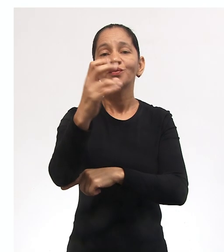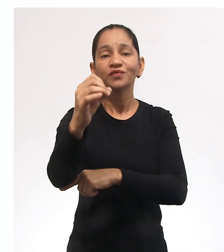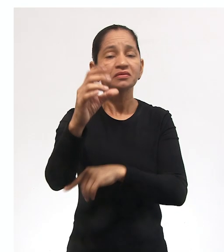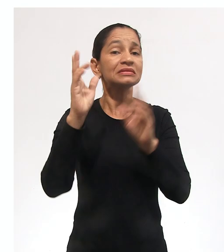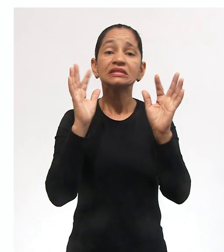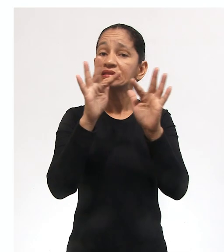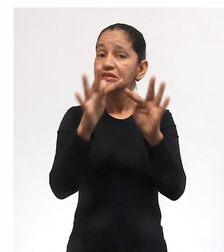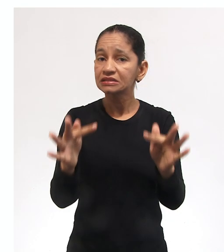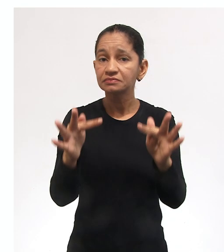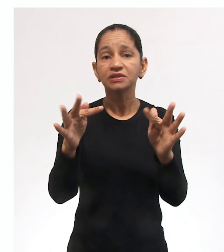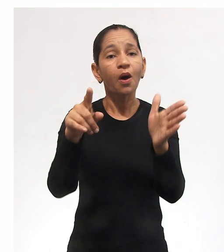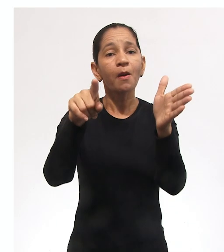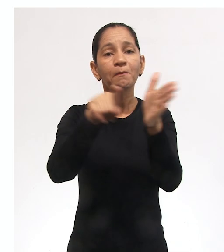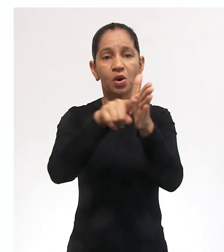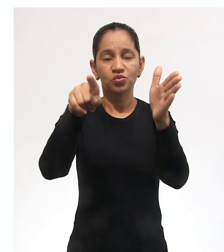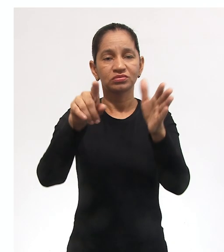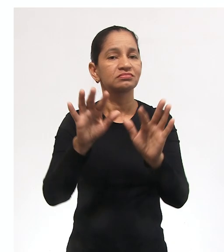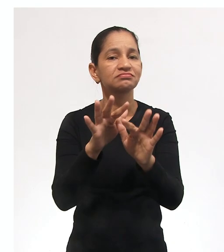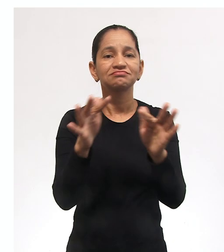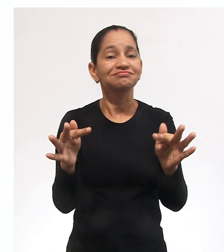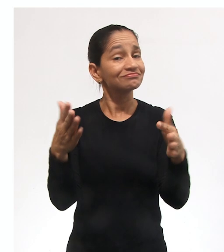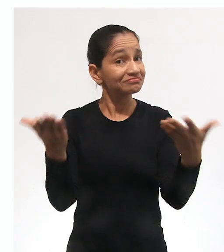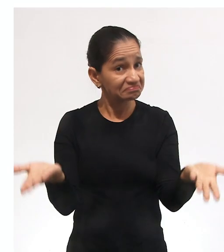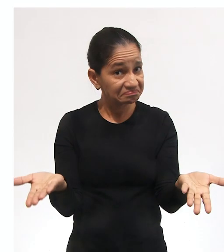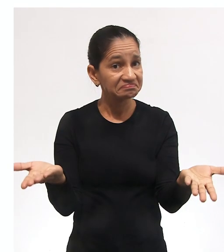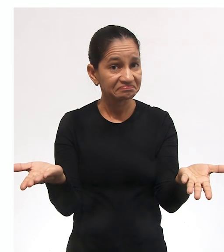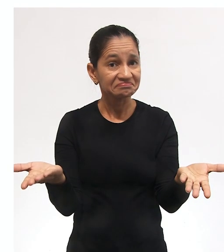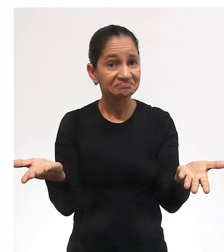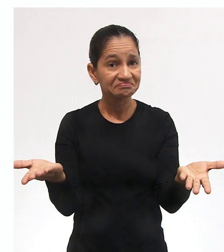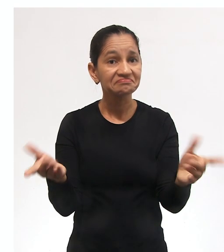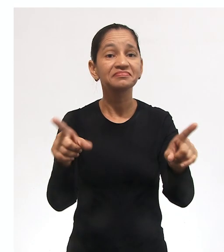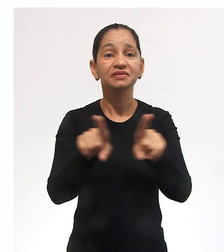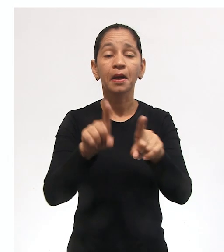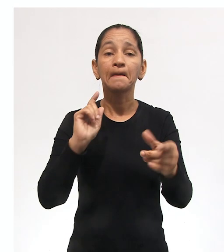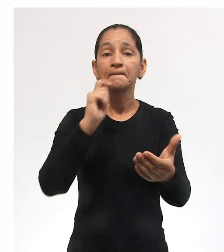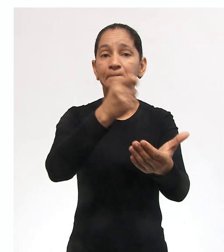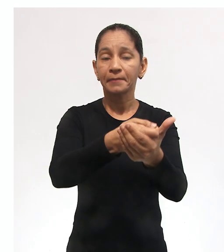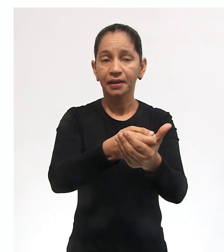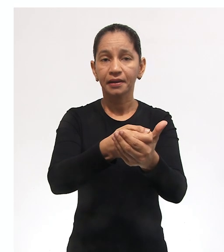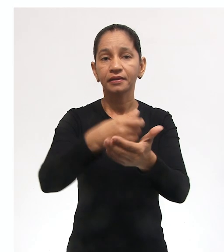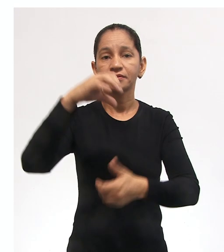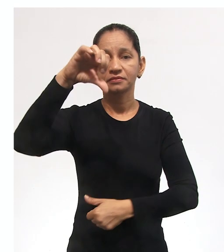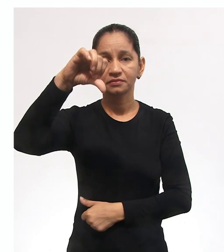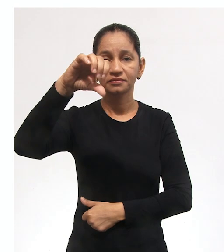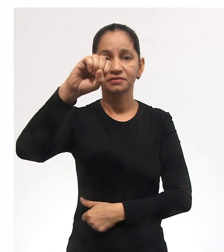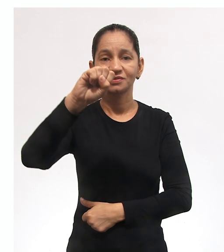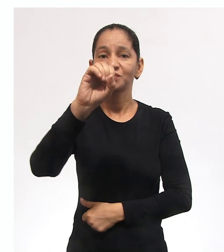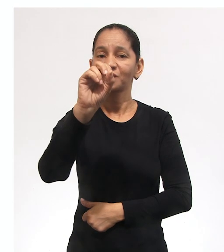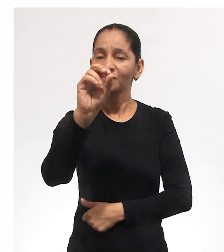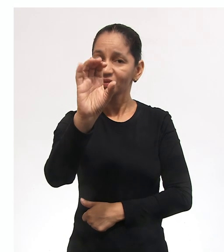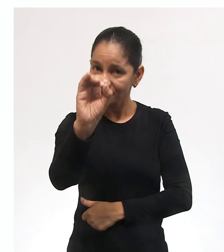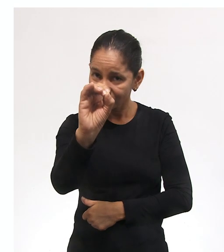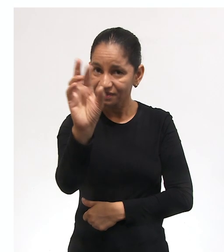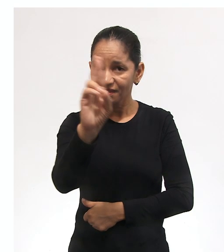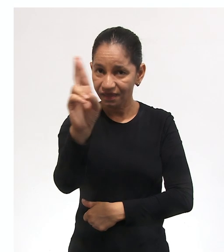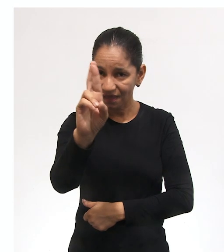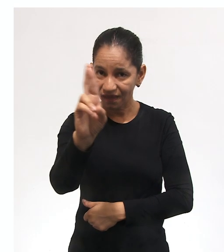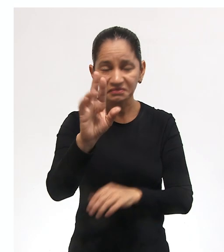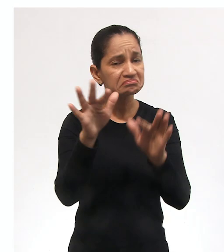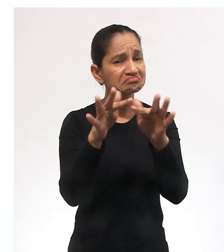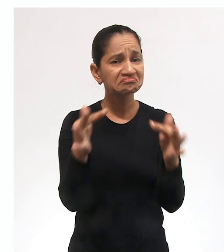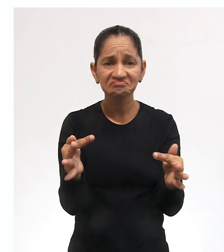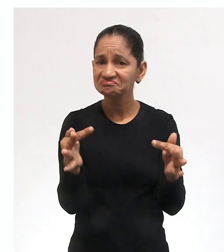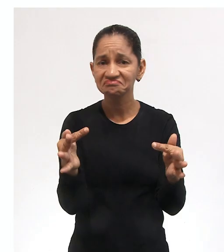de subtração, né? Que no caso, nós iríamos pagar R$980. Aqui, nesse